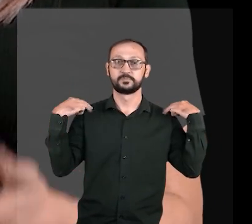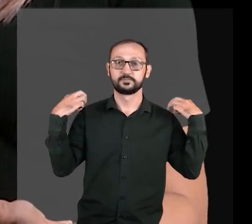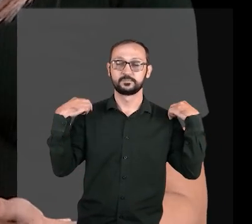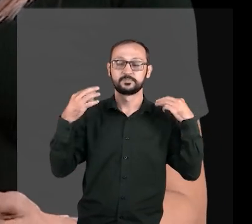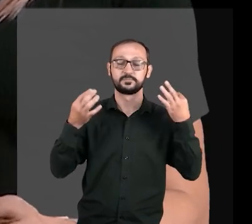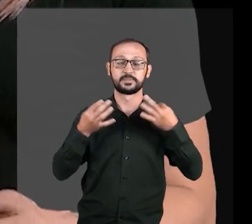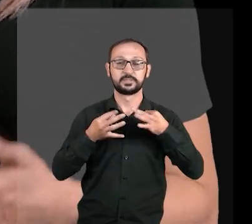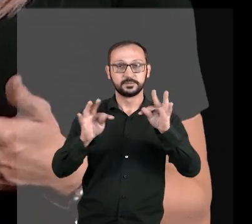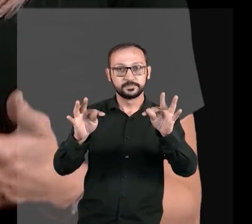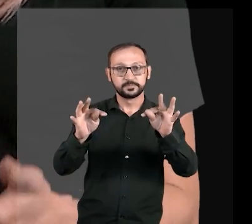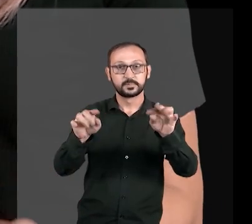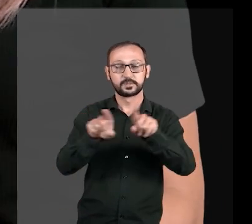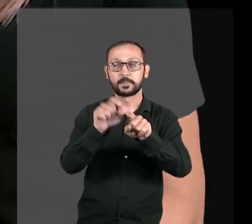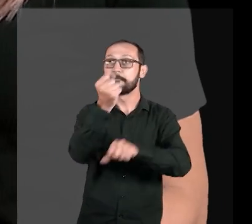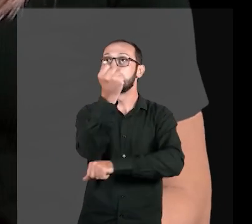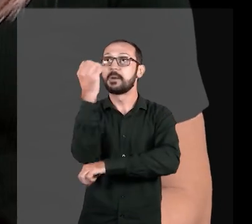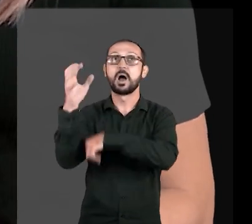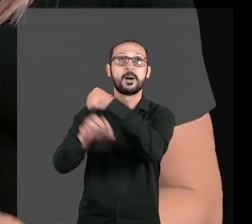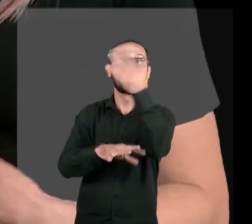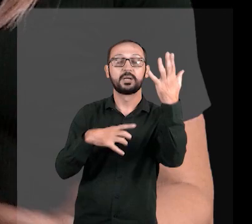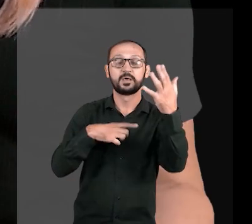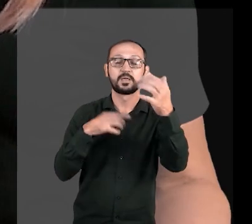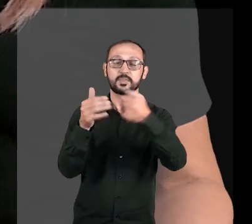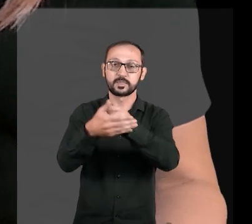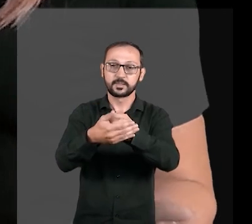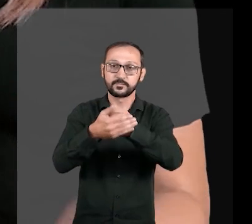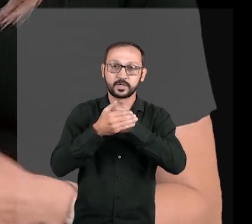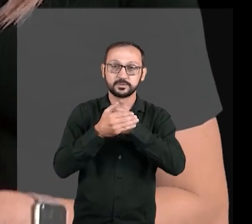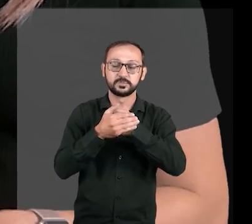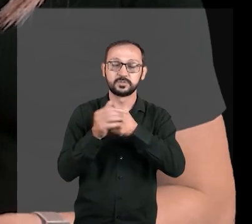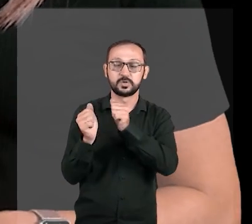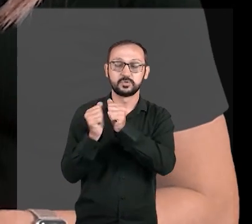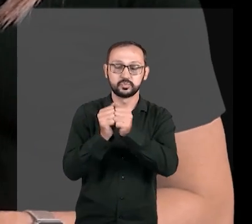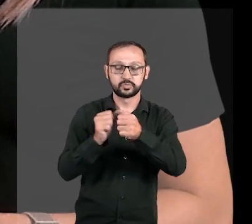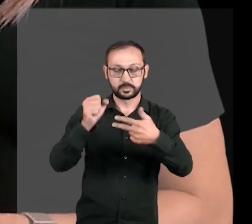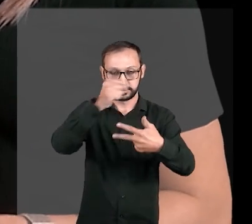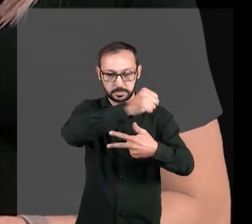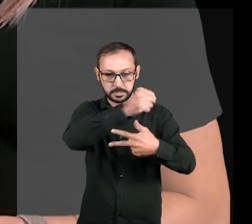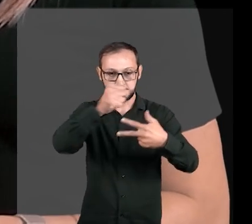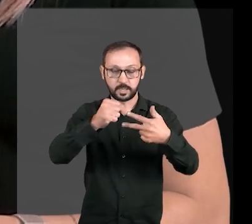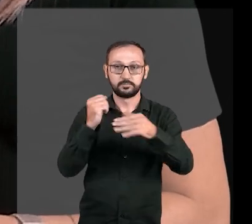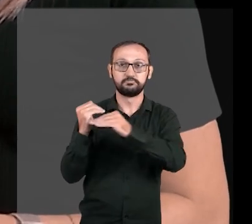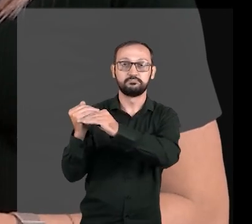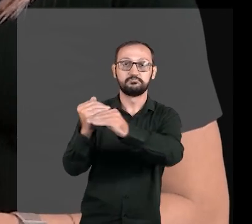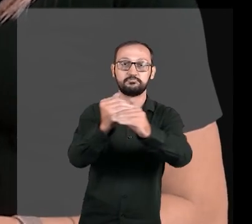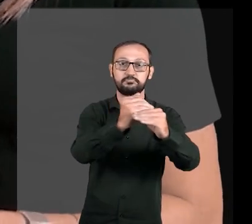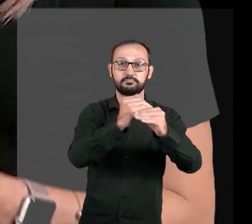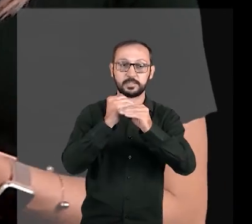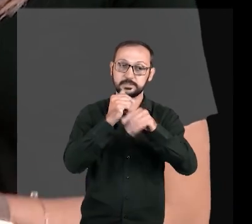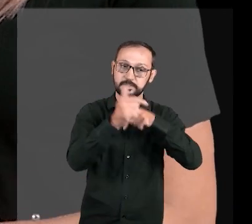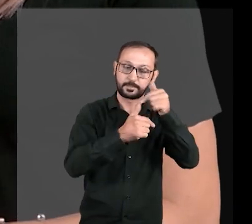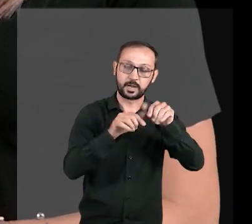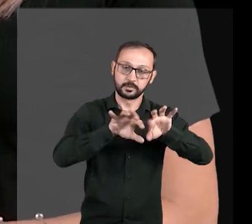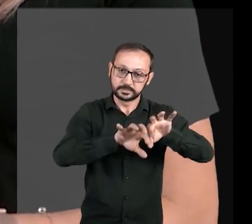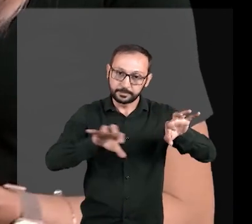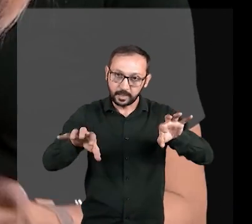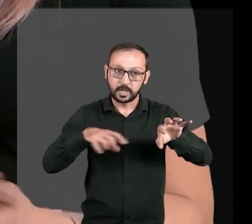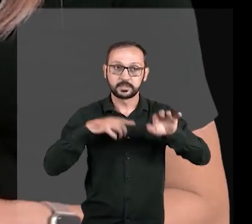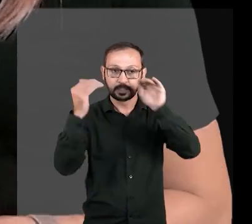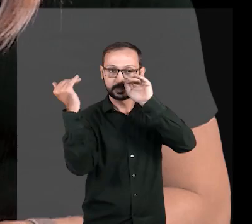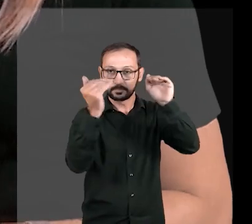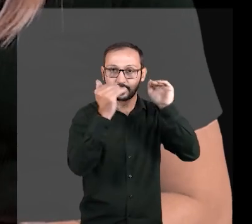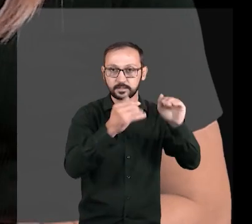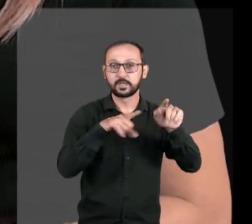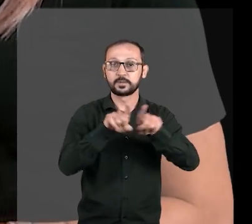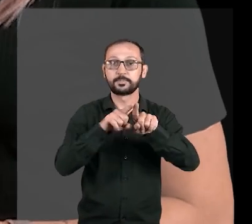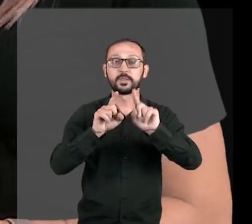turismo, tecnologia e meio ambiente. Defendeu a harmonia entre os poderes para atuarem de forma independente, além